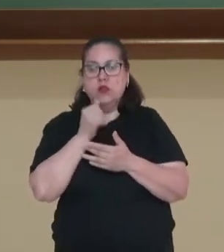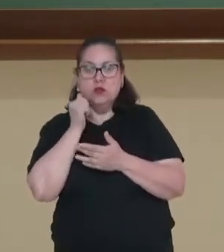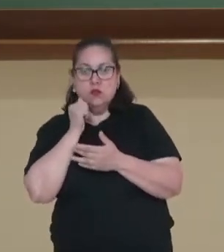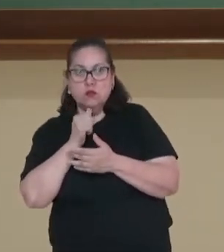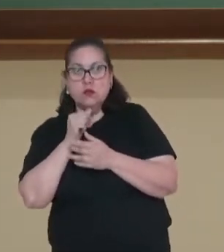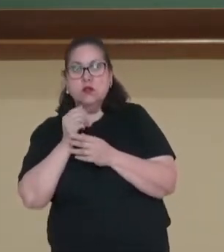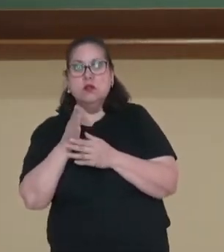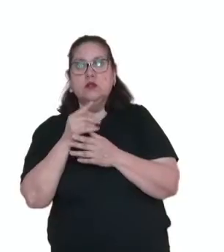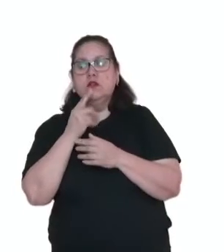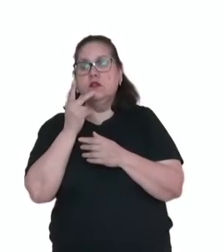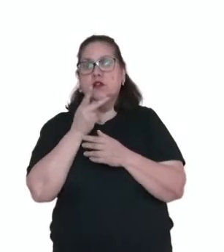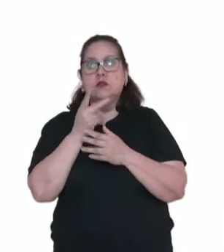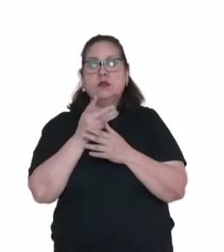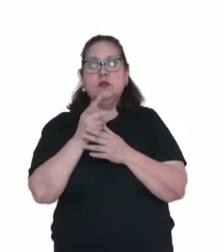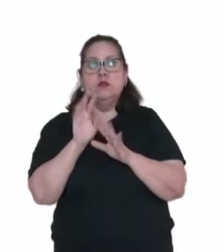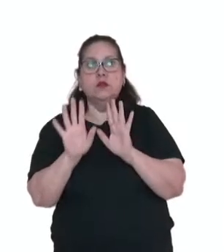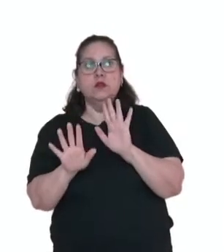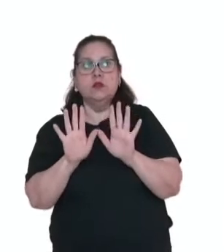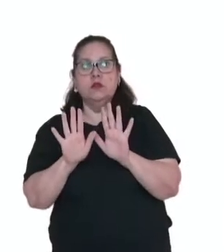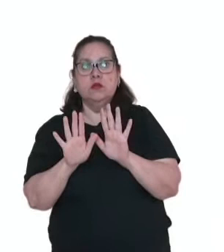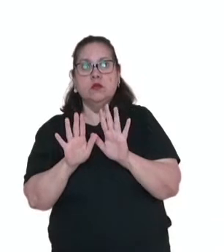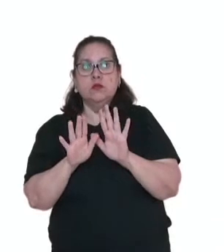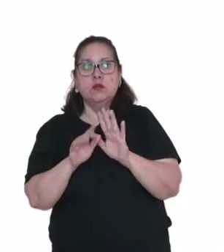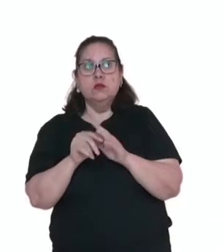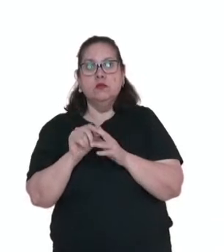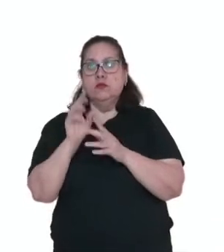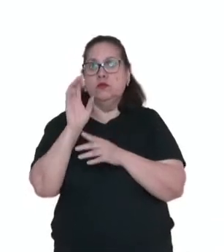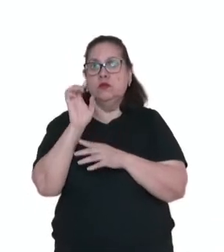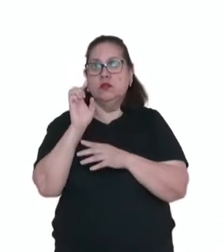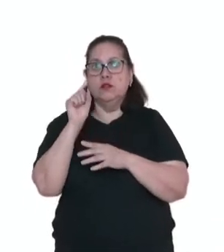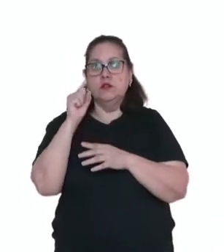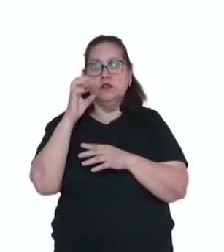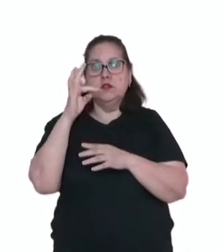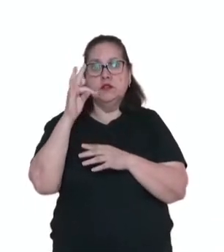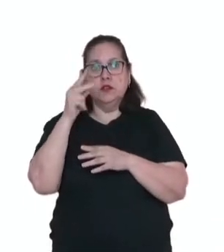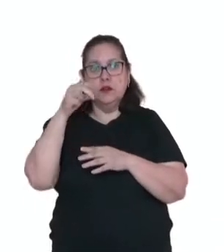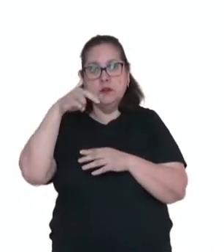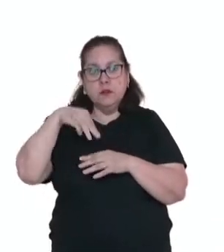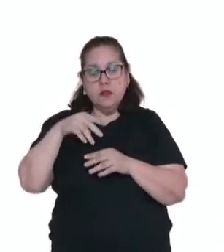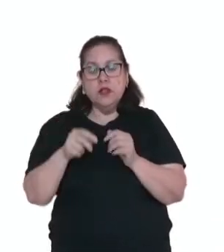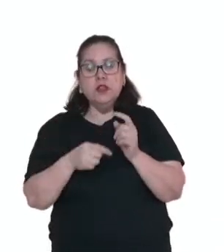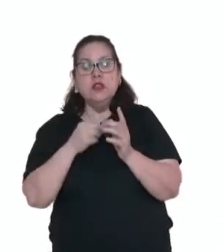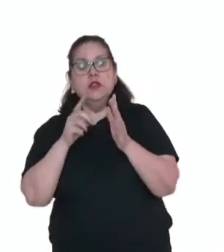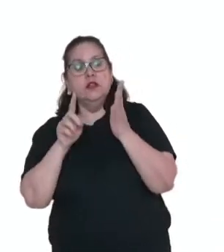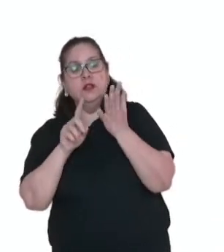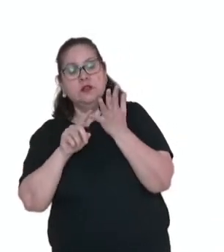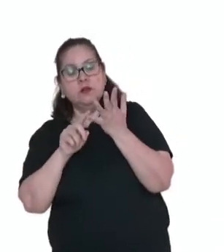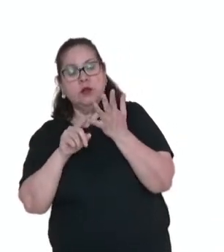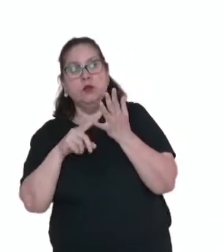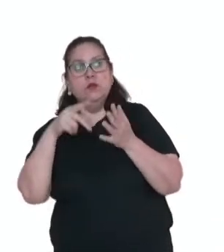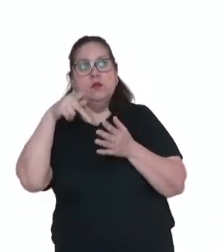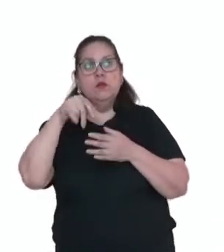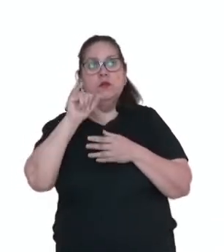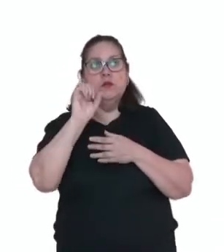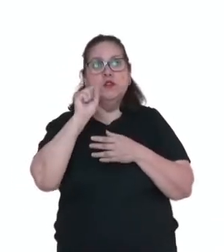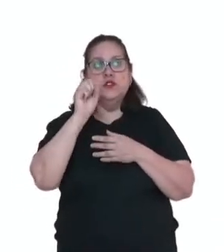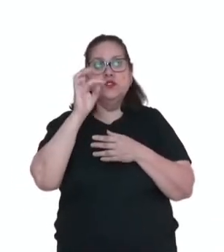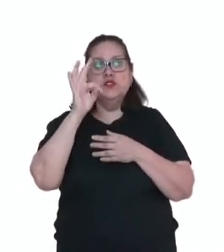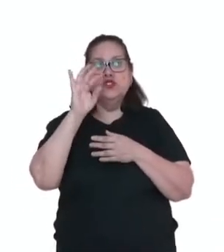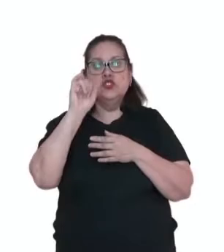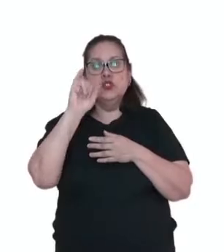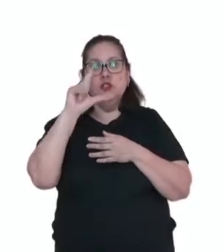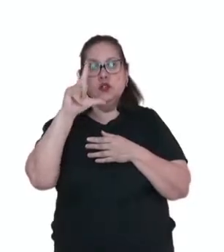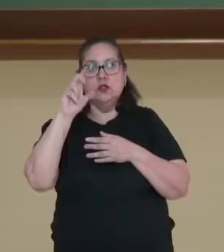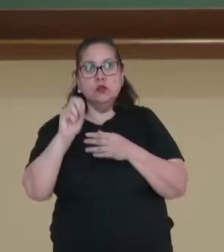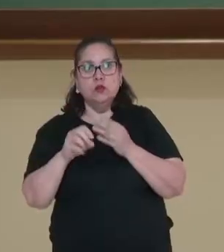né? A gente diz que ela pelo menos tem um estame e um pistilo, né? O estame é onde fica aqui a antera, né?